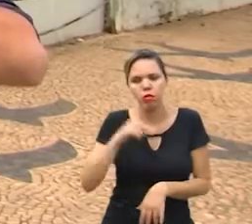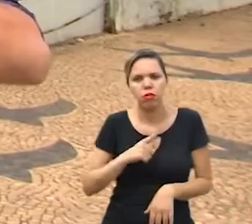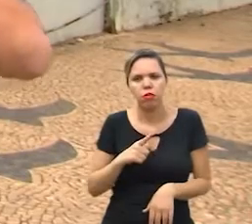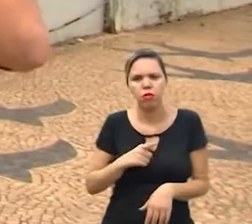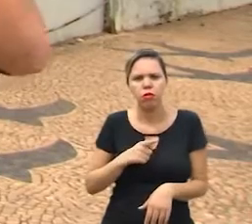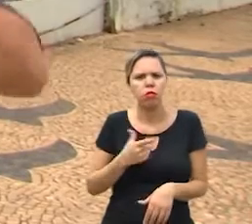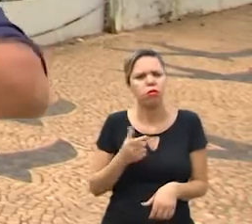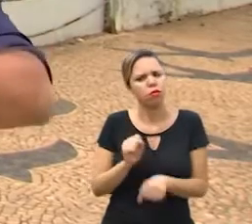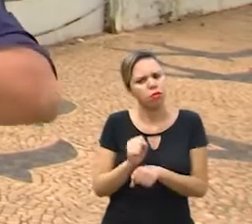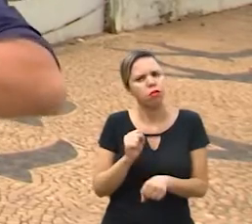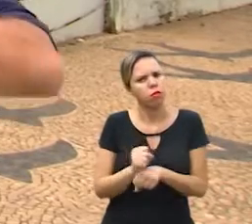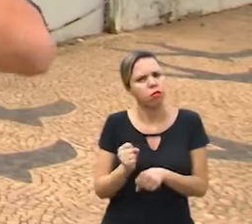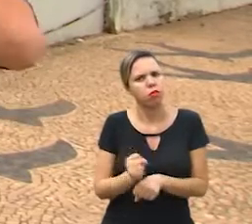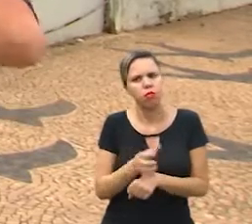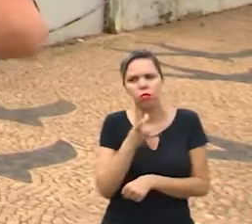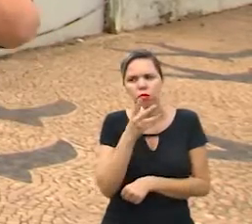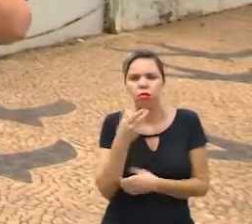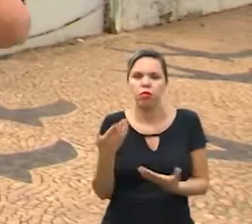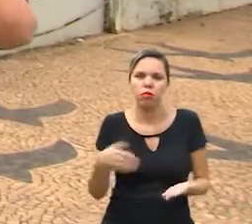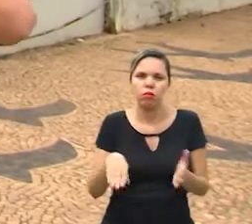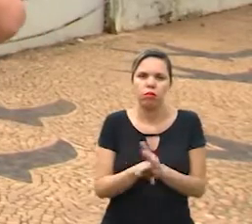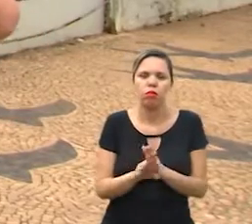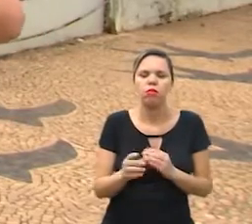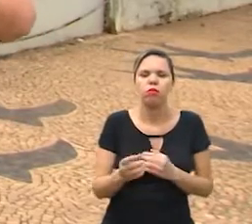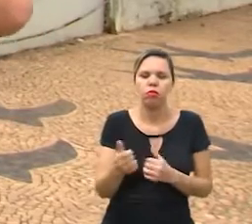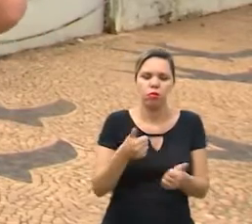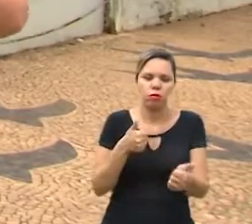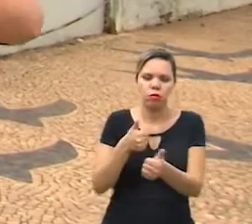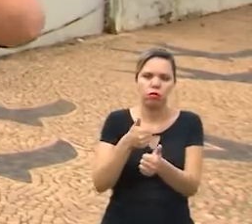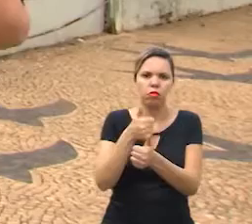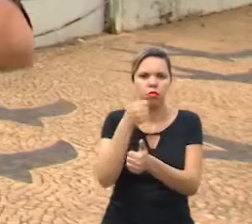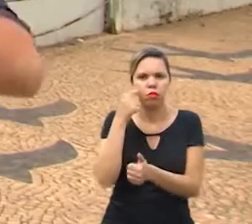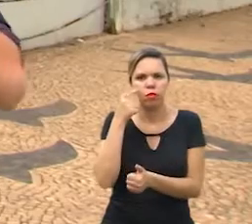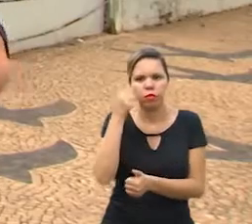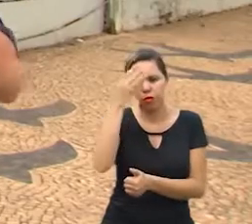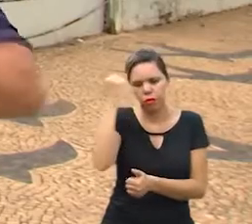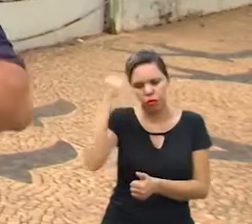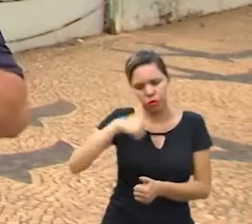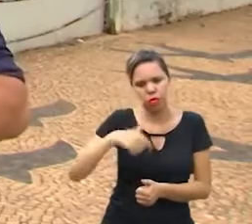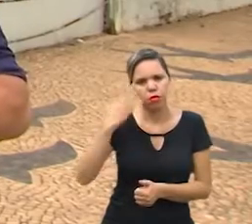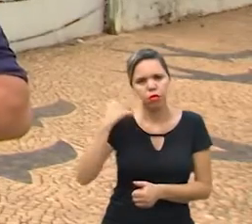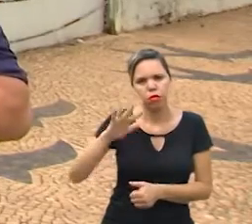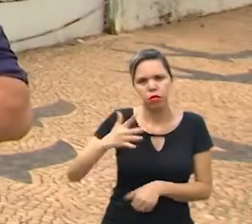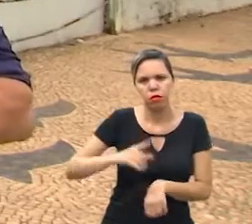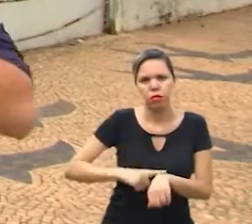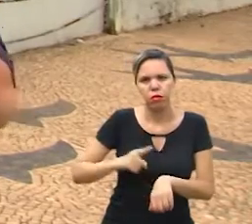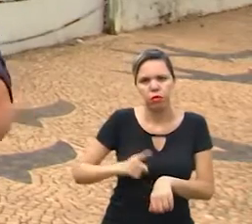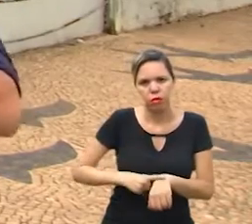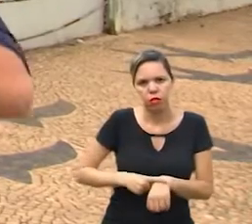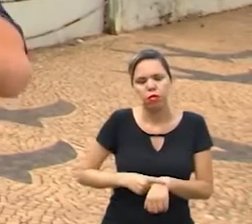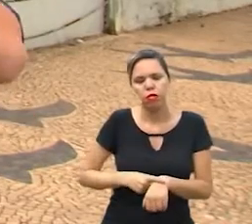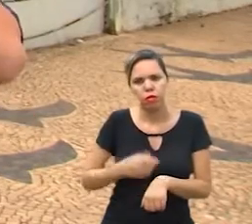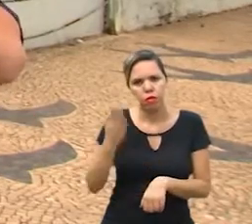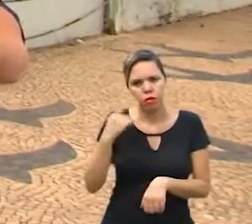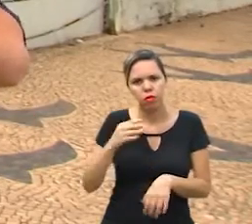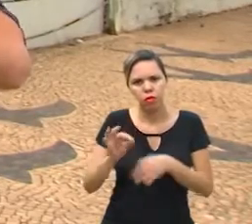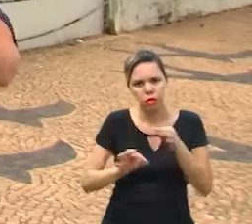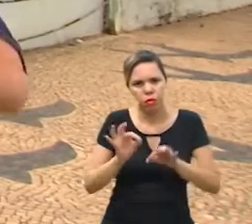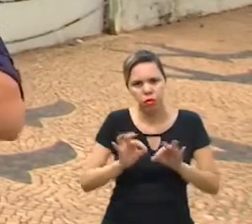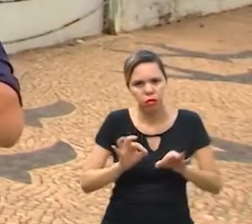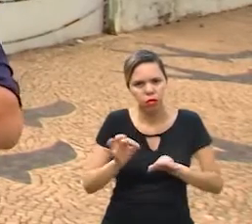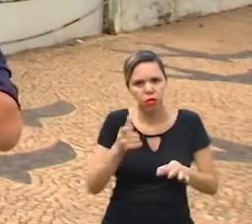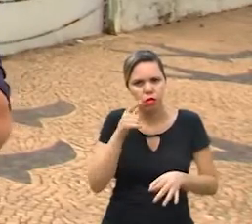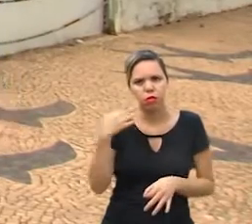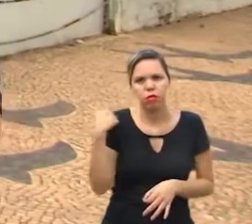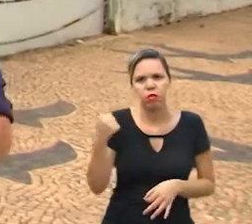quantas pessoas tem na frente dela e a posição que vai chegando. Então ela sabe mais ou menos o tempo e